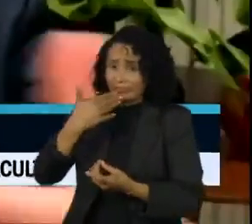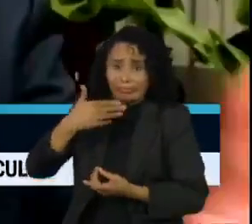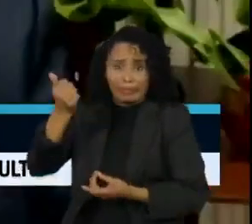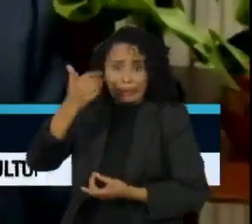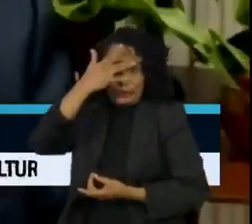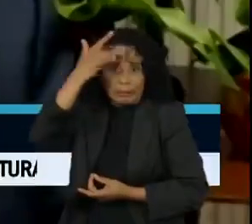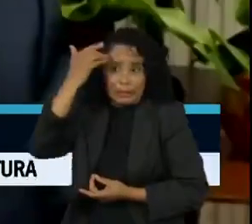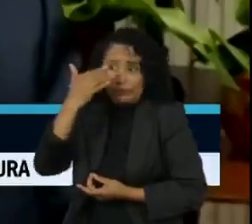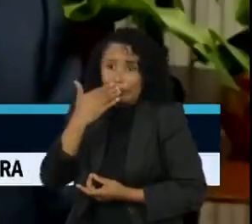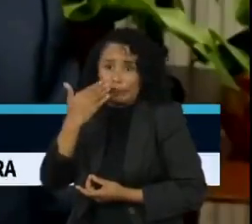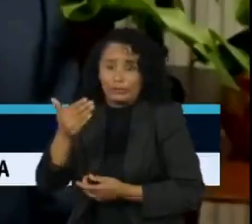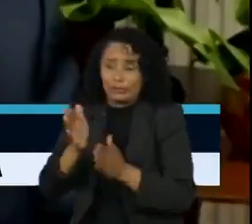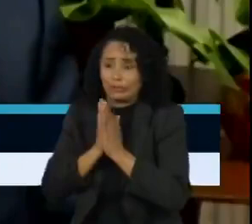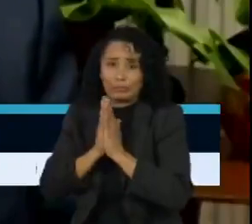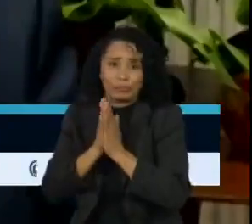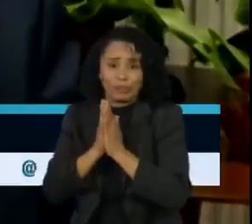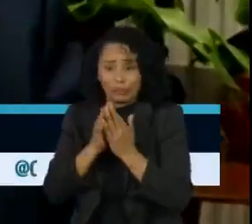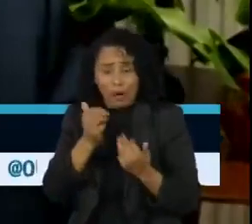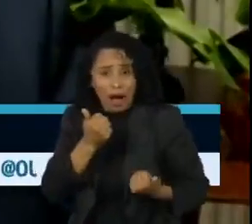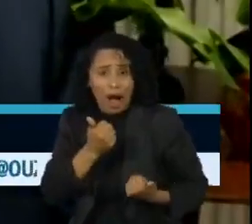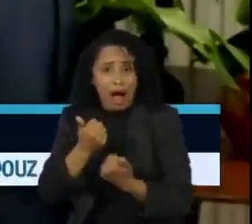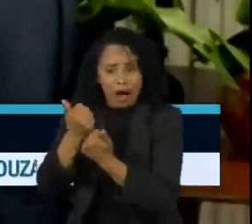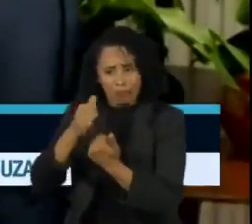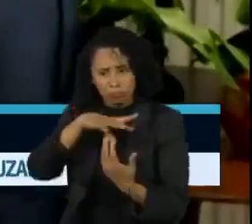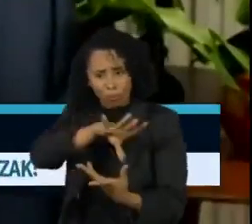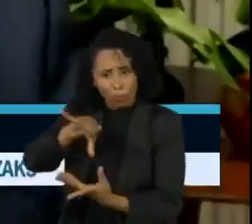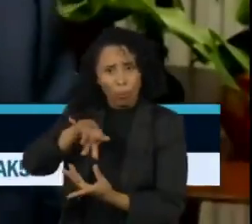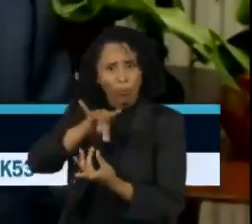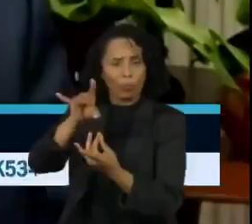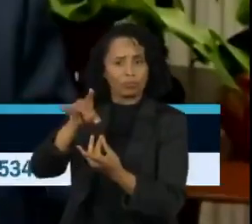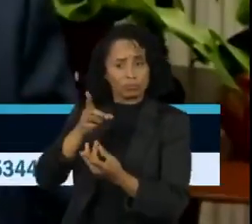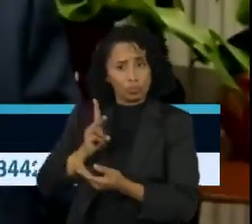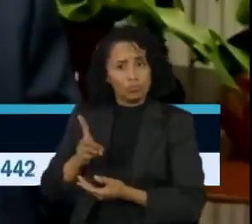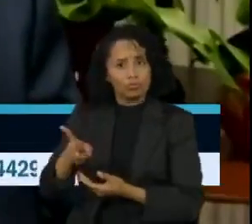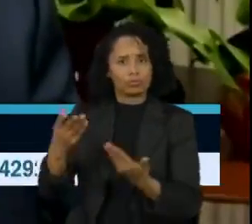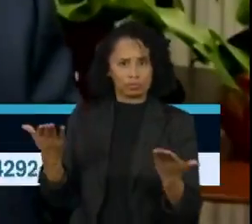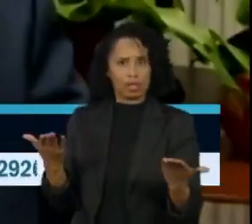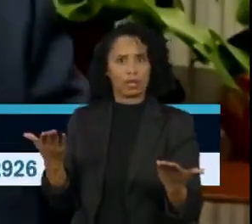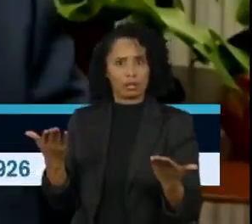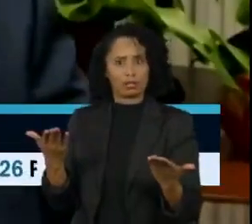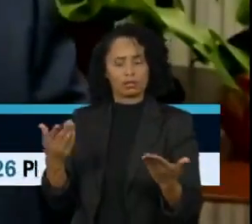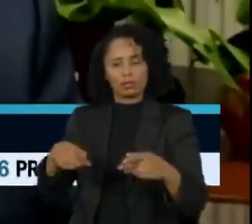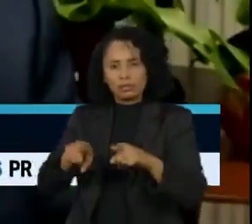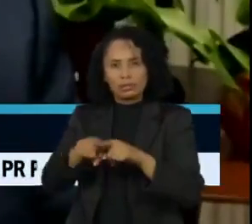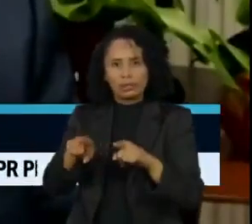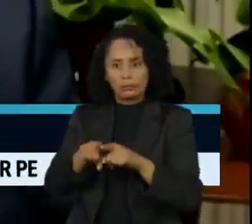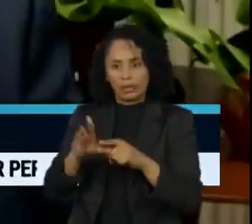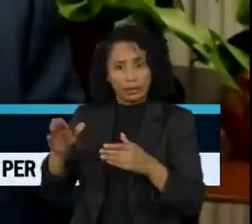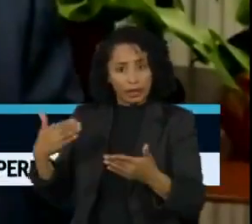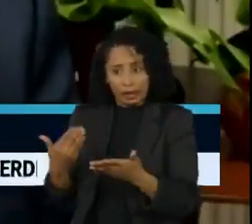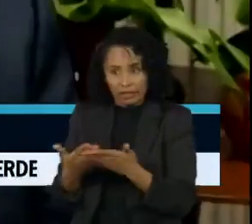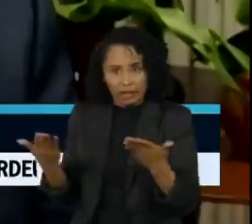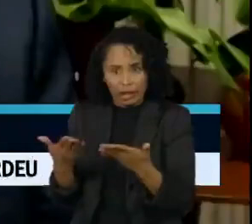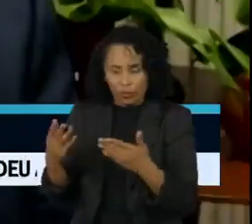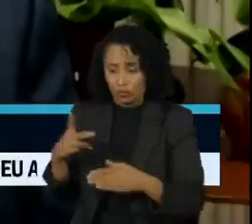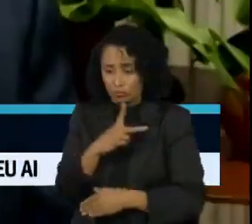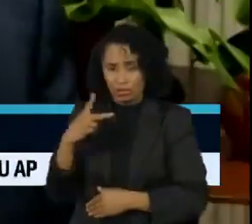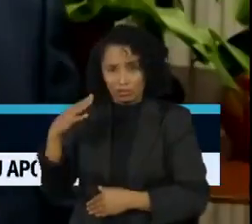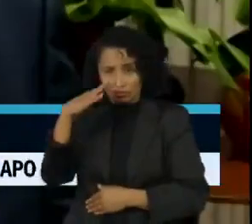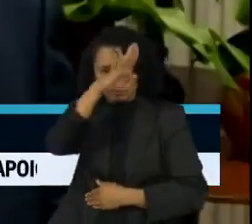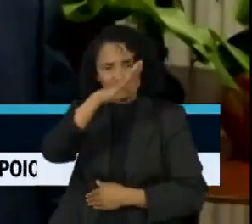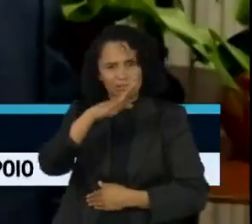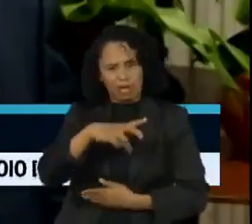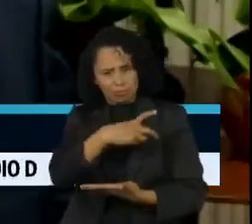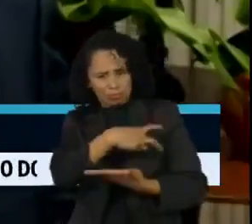que pedem a sustentação dessa democracia e a responsabilização de pessoas, como é o caso atual, né, do presidente. Por isso, eu acho